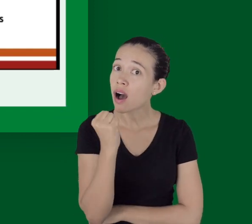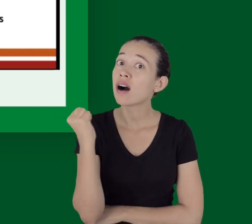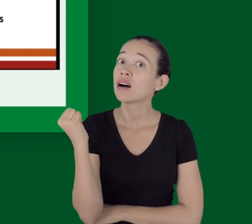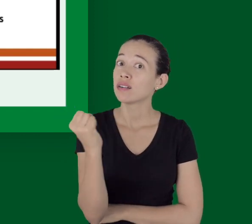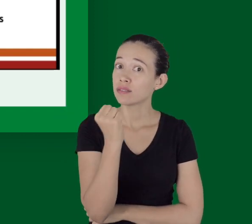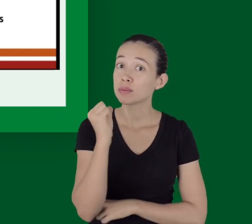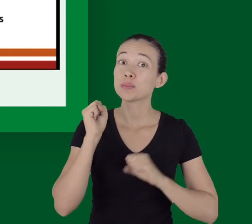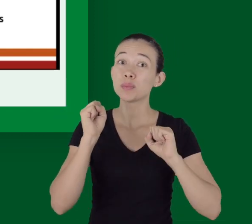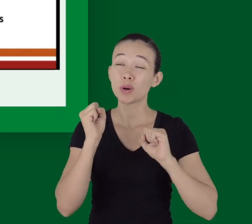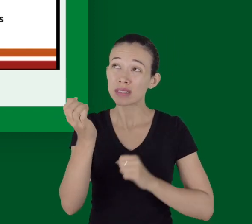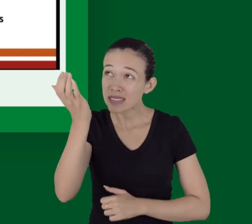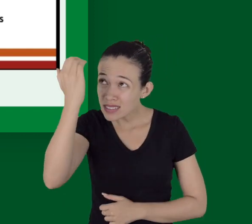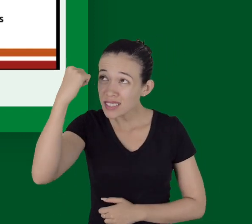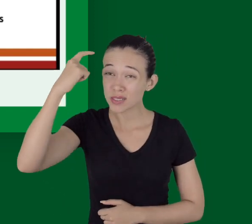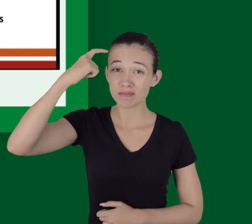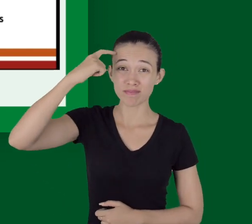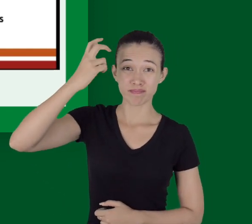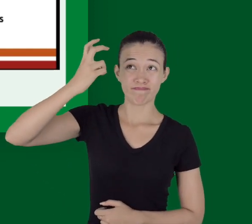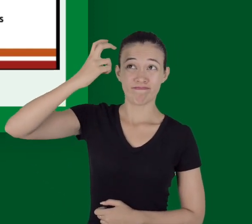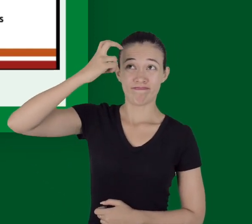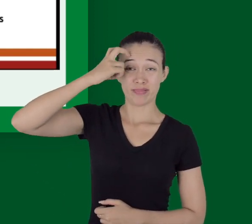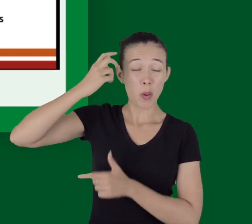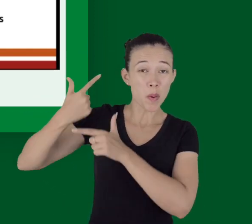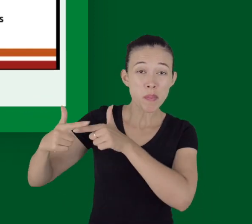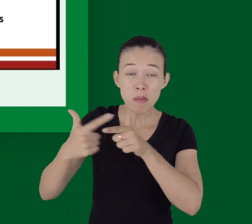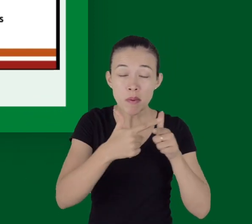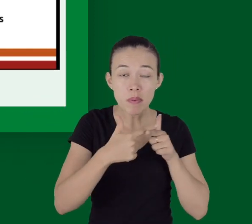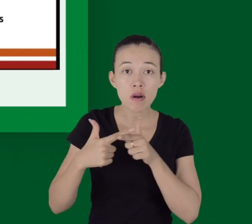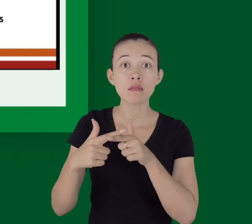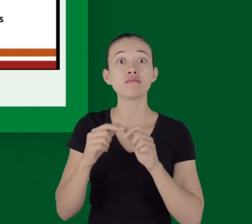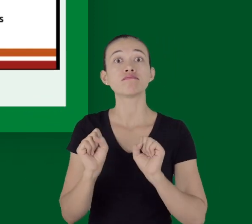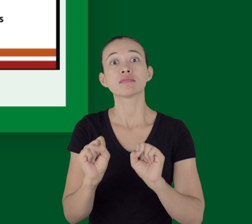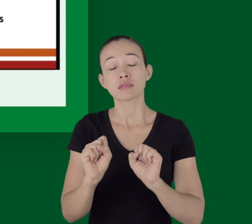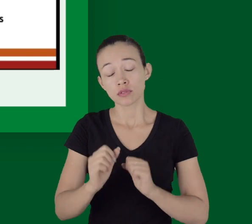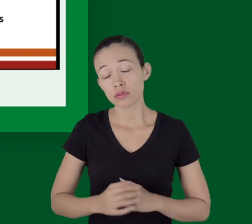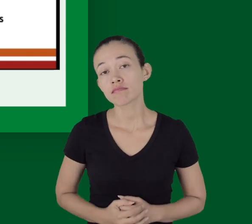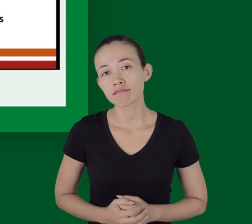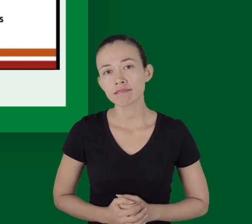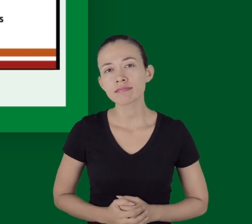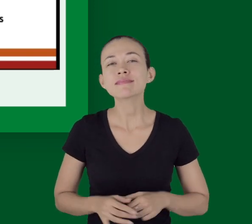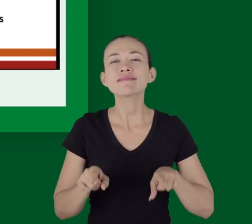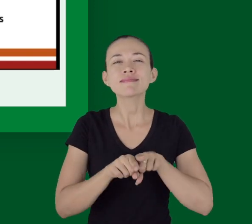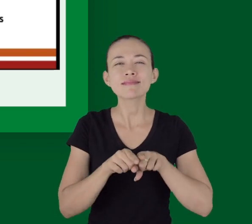com comprometimento mesencefálico total, importante. Esse quadro ali,